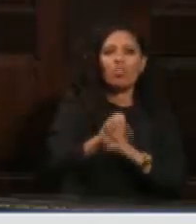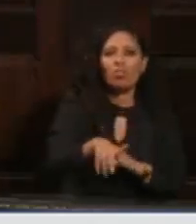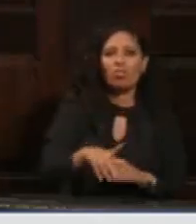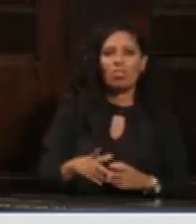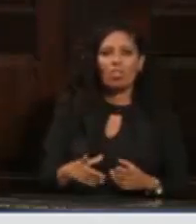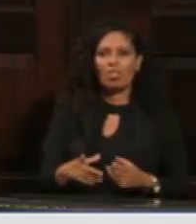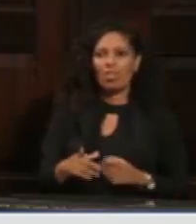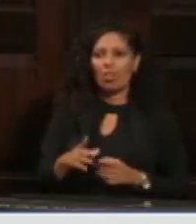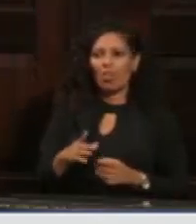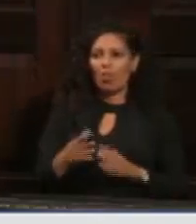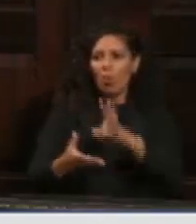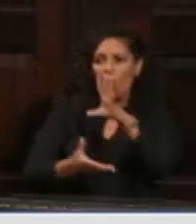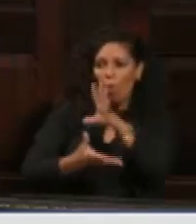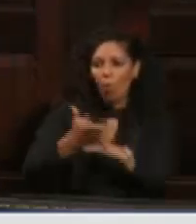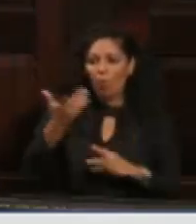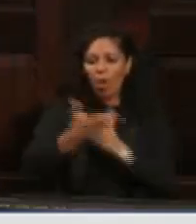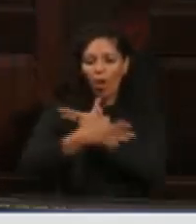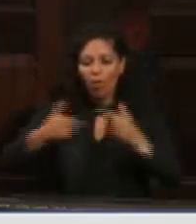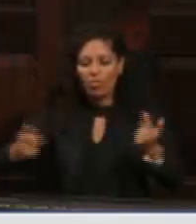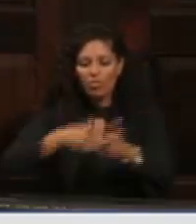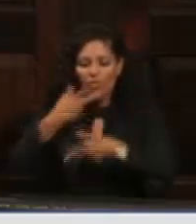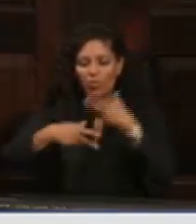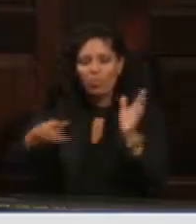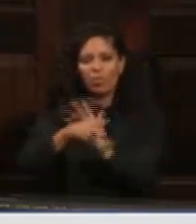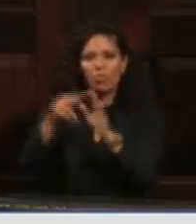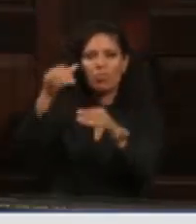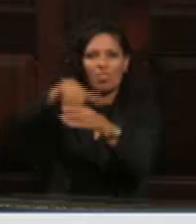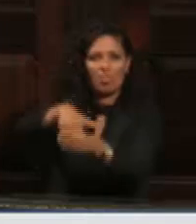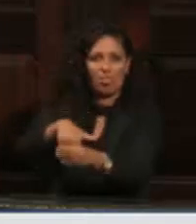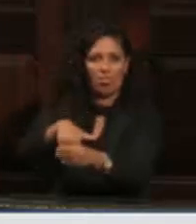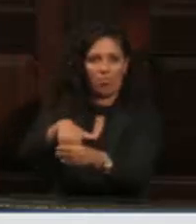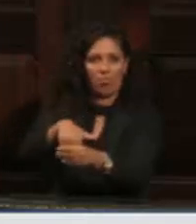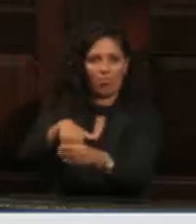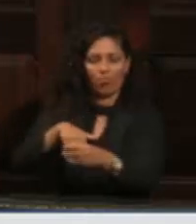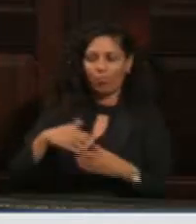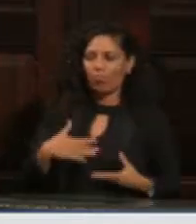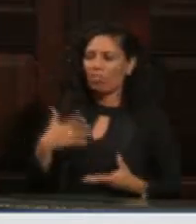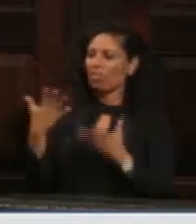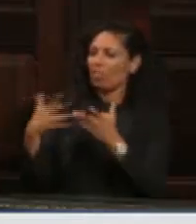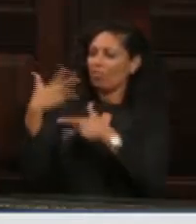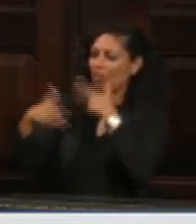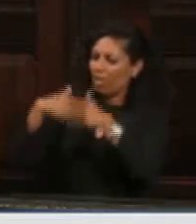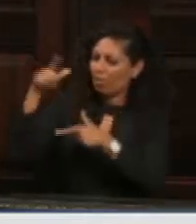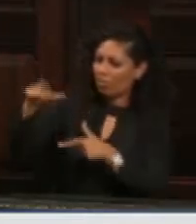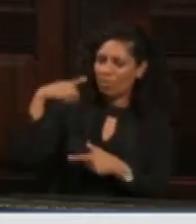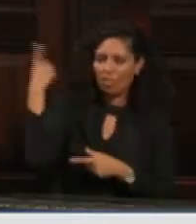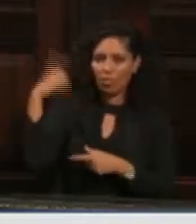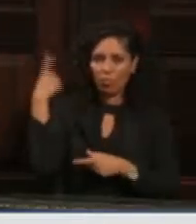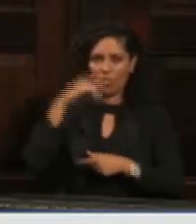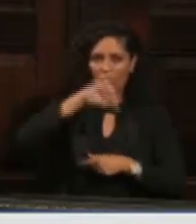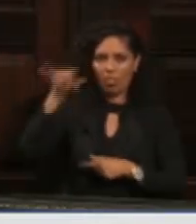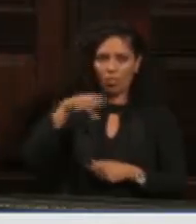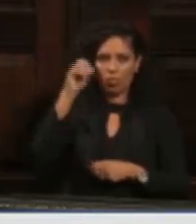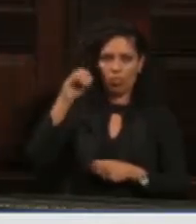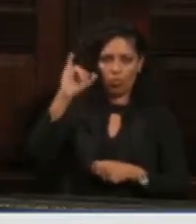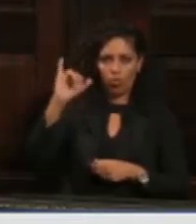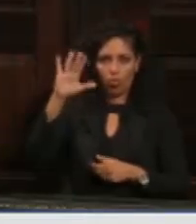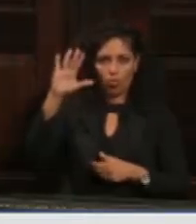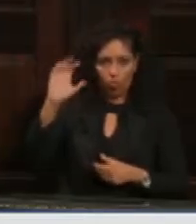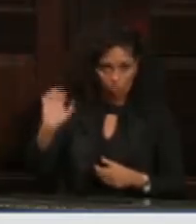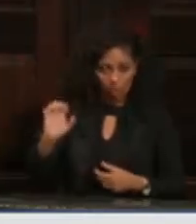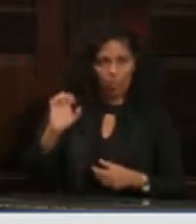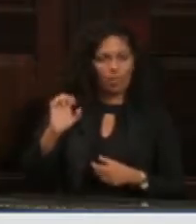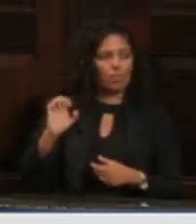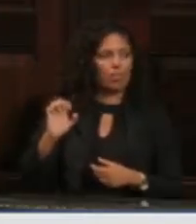slogan de campanha. Portanto, eu quero aqui me referir a esta deputada Joyce Hasselman, sugerindo, me permitindo